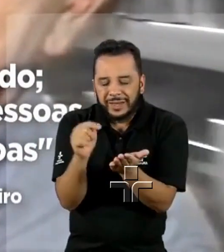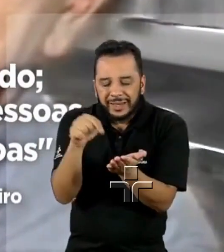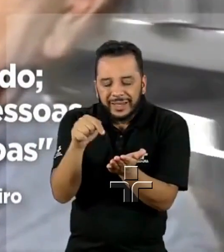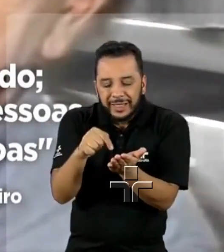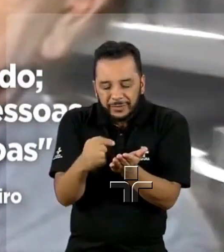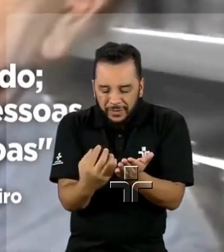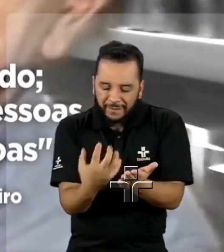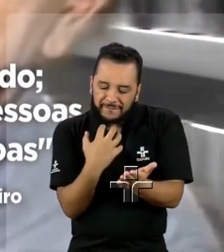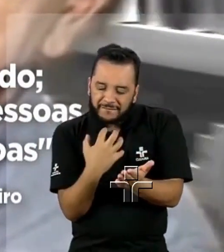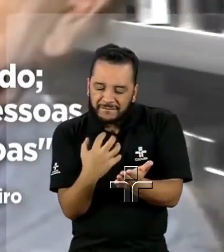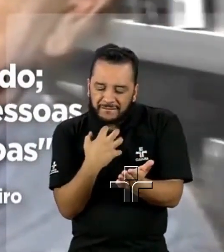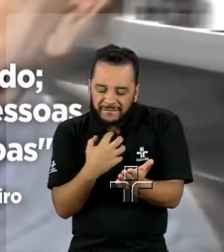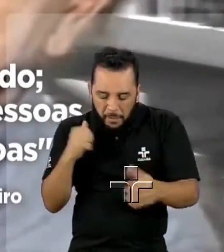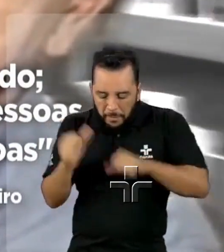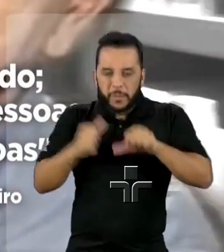as pessoas.